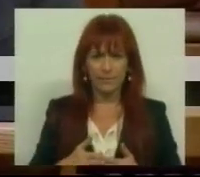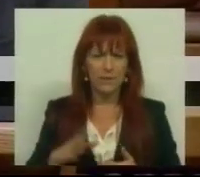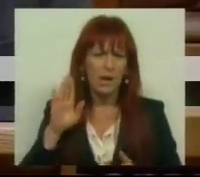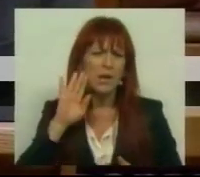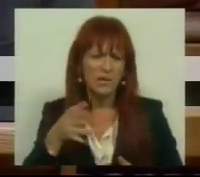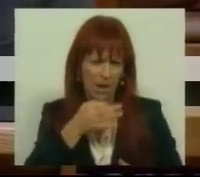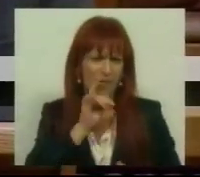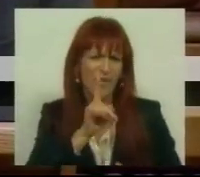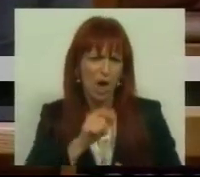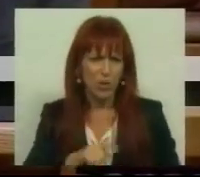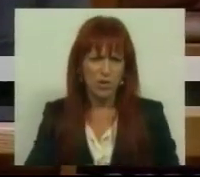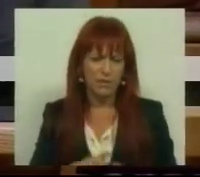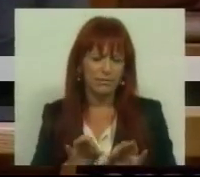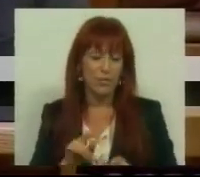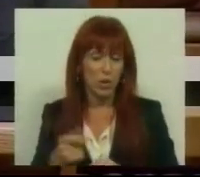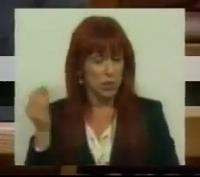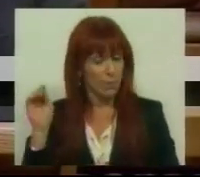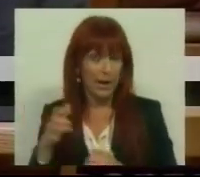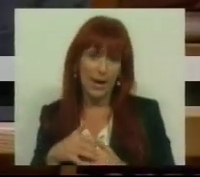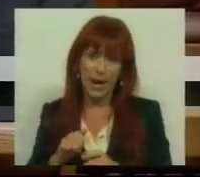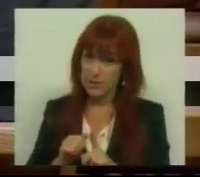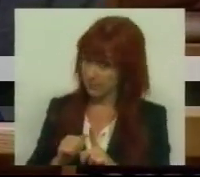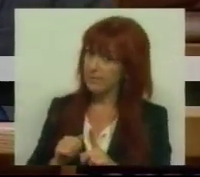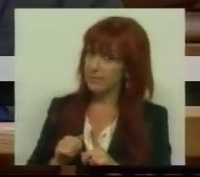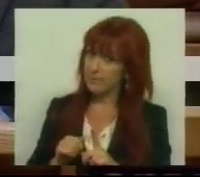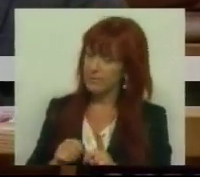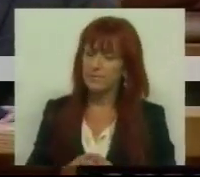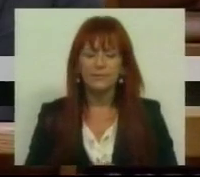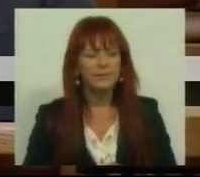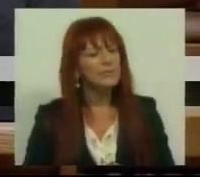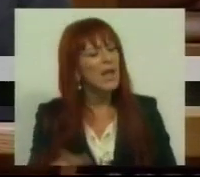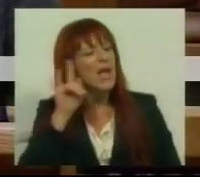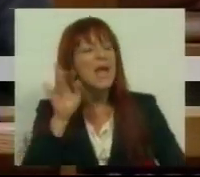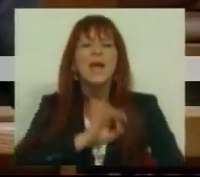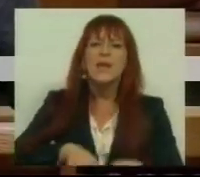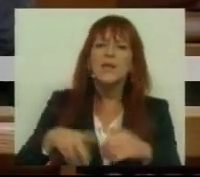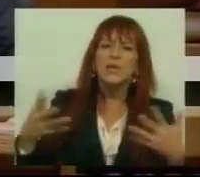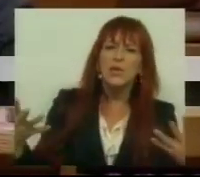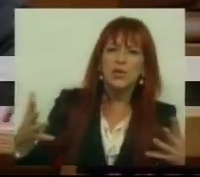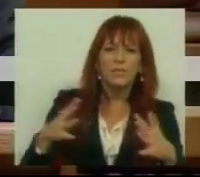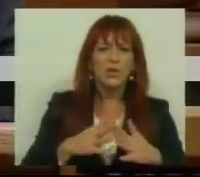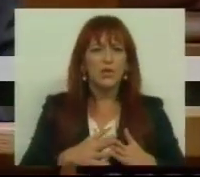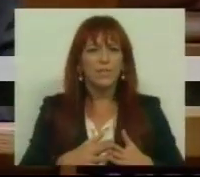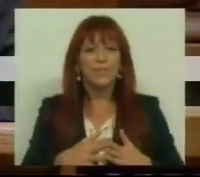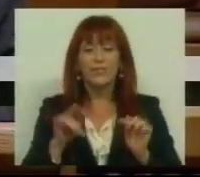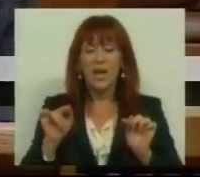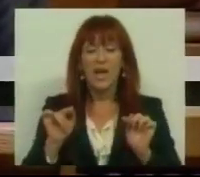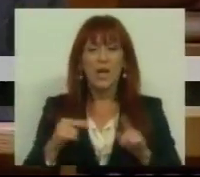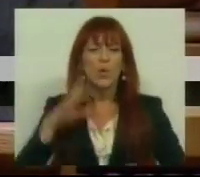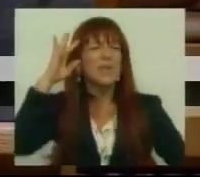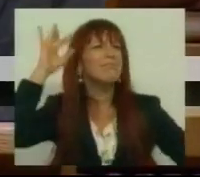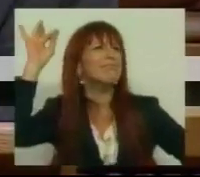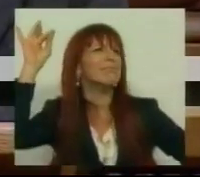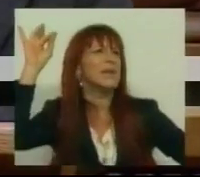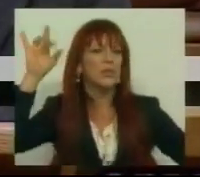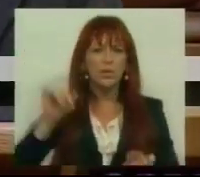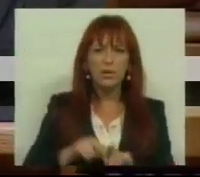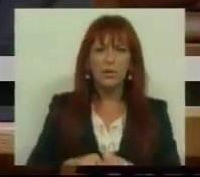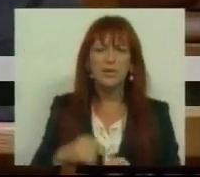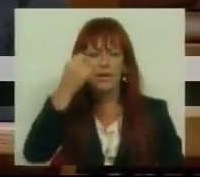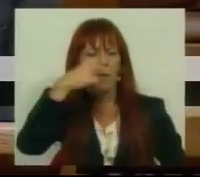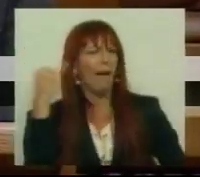sabem do que falam tratando-se do Banco Laranja. Senhoras e senhores deputados, este mito,